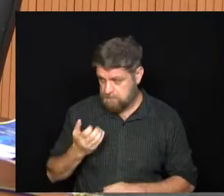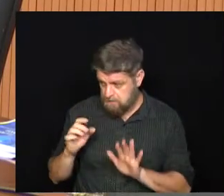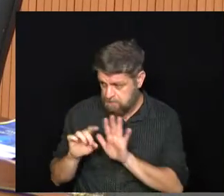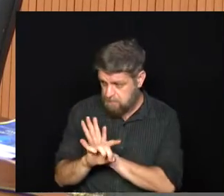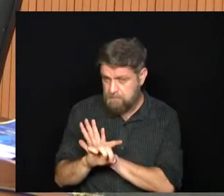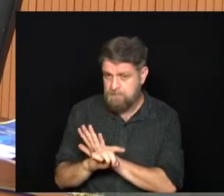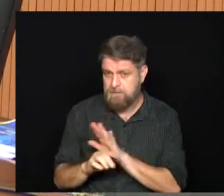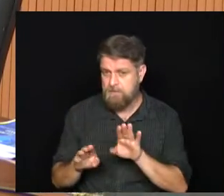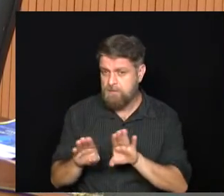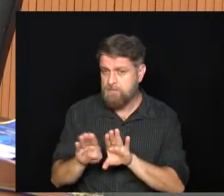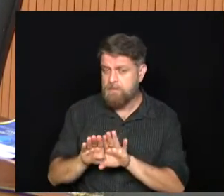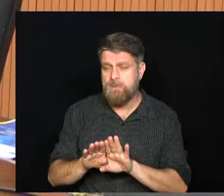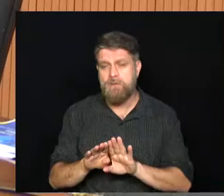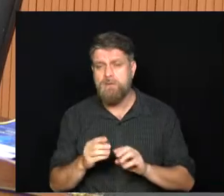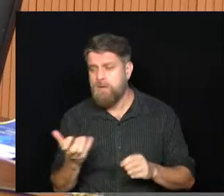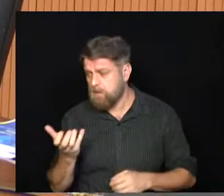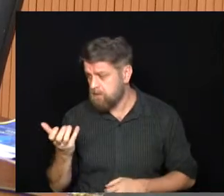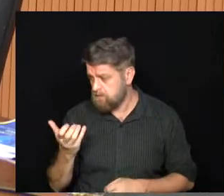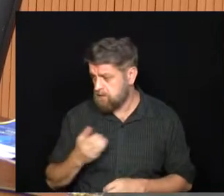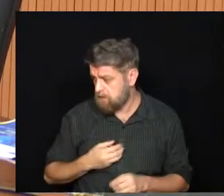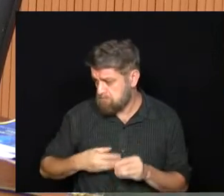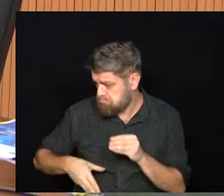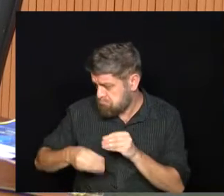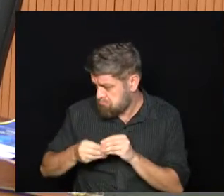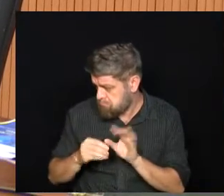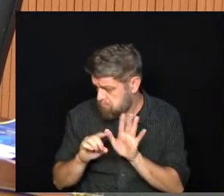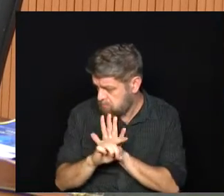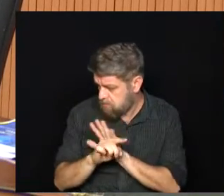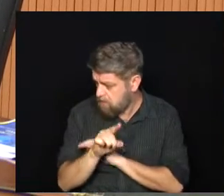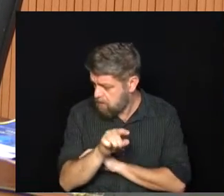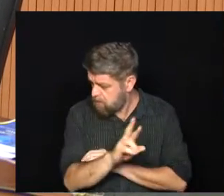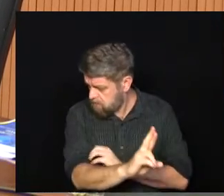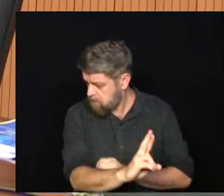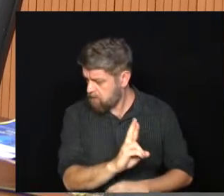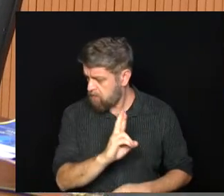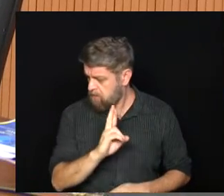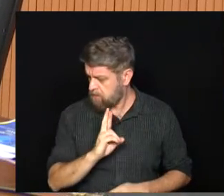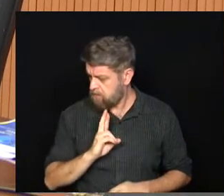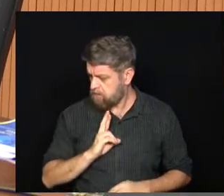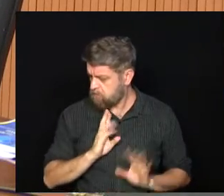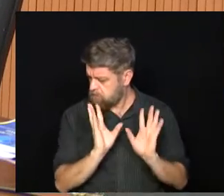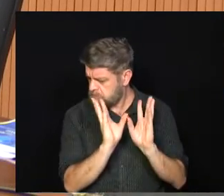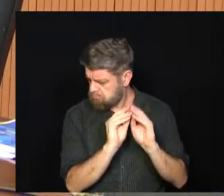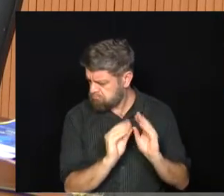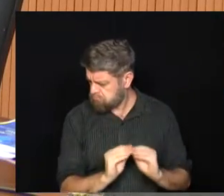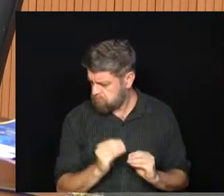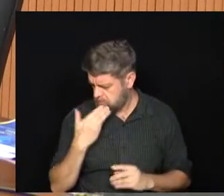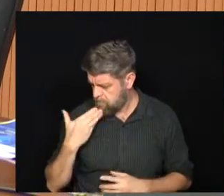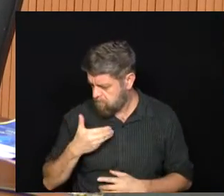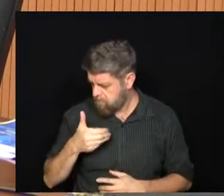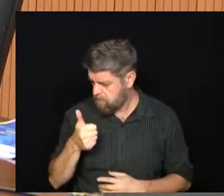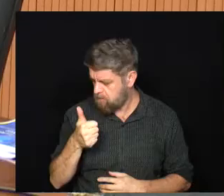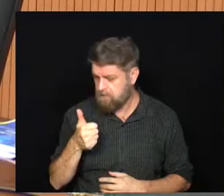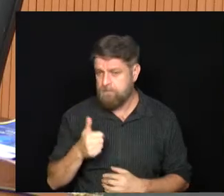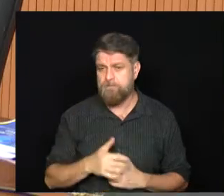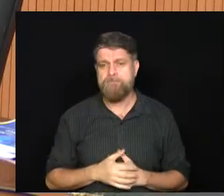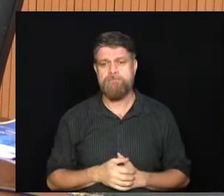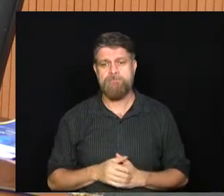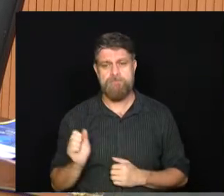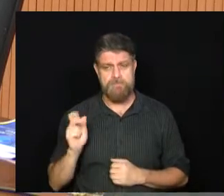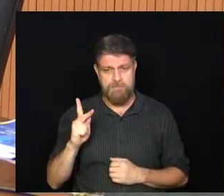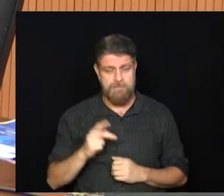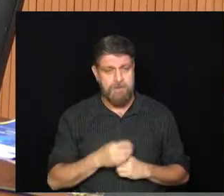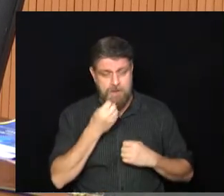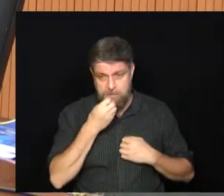também mais alguma pergunta que a gente possa já incluir, aí o diretor possa nos fazer um resumo melhor. Ok? Bom